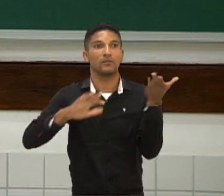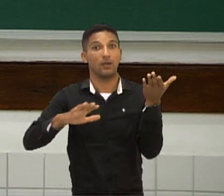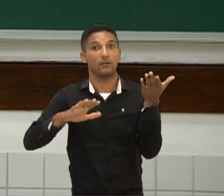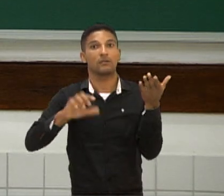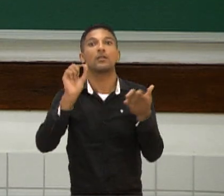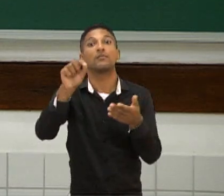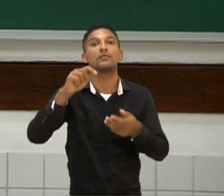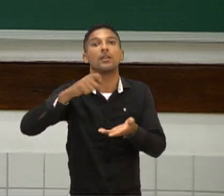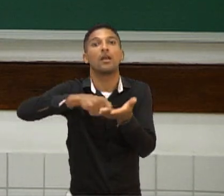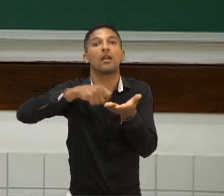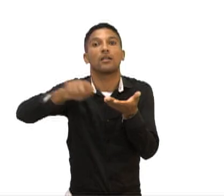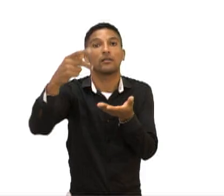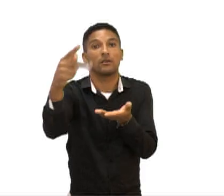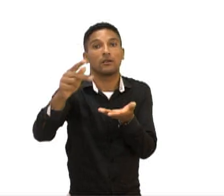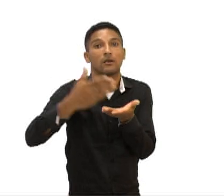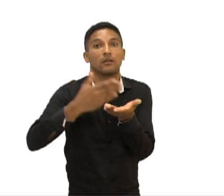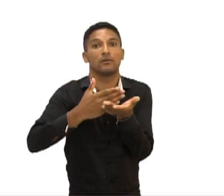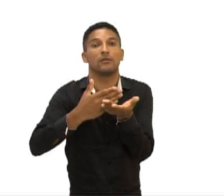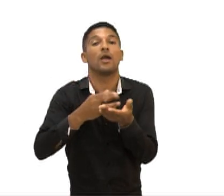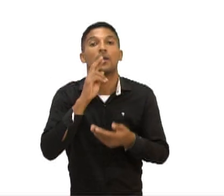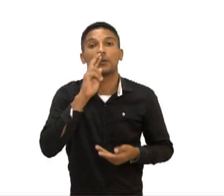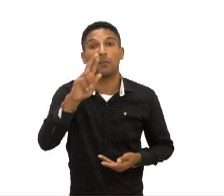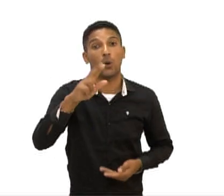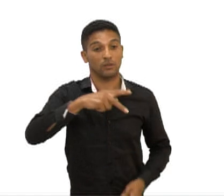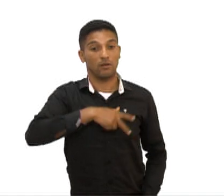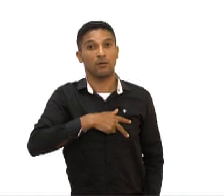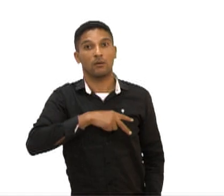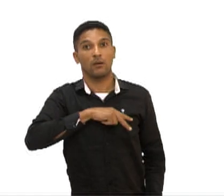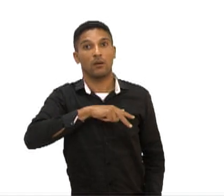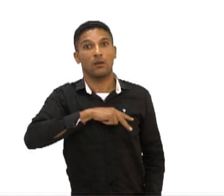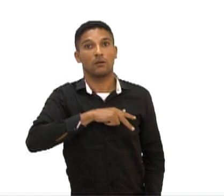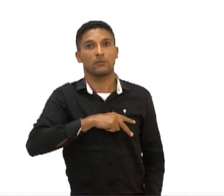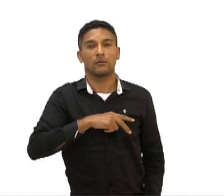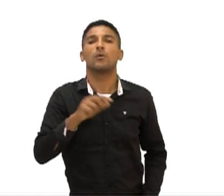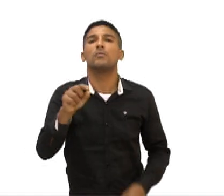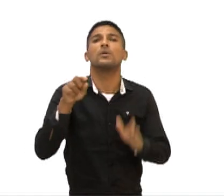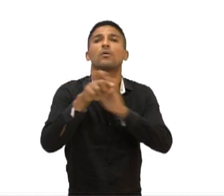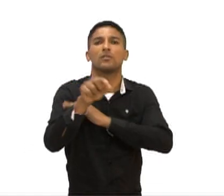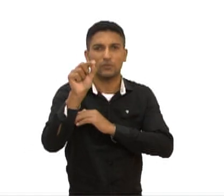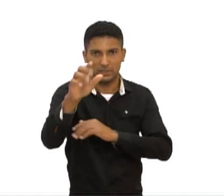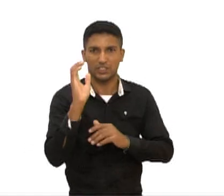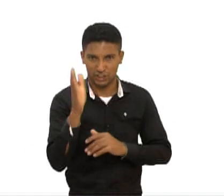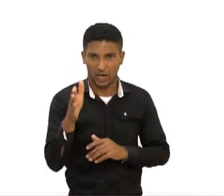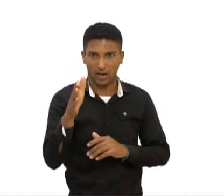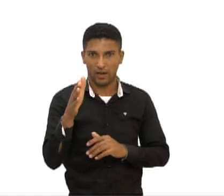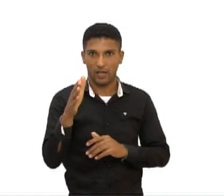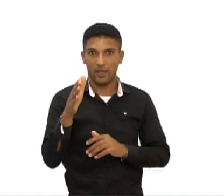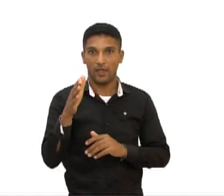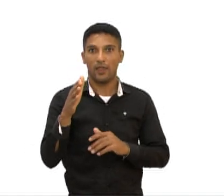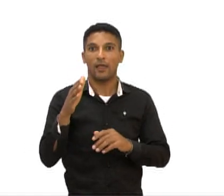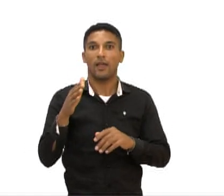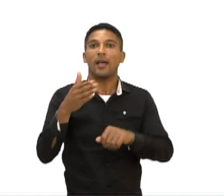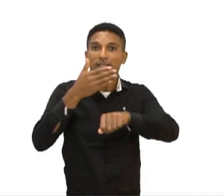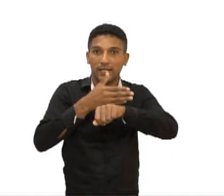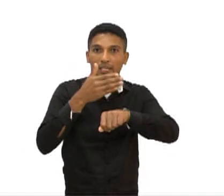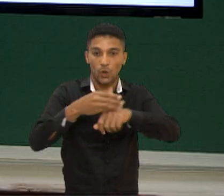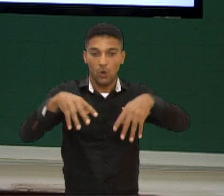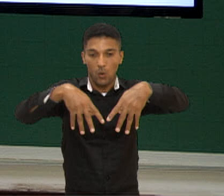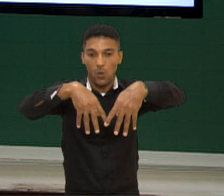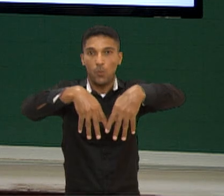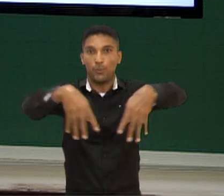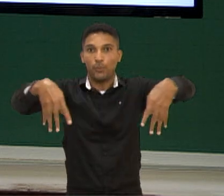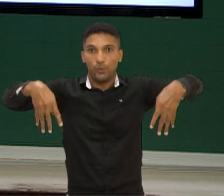pessoais, ok? Então vamos lá. Você já participou de uma quadrilha? Mas prestem atenção, é a quadrilha